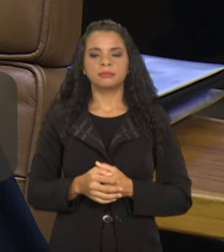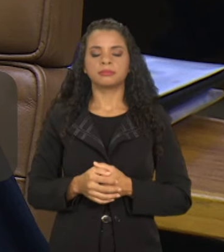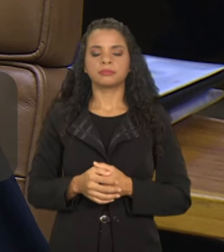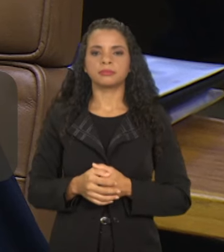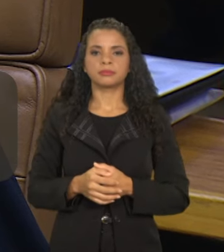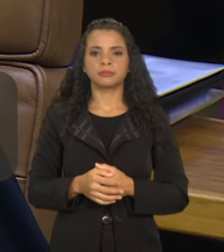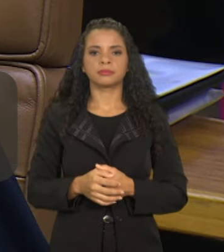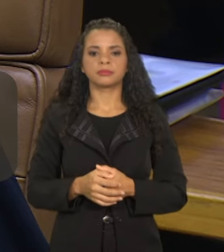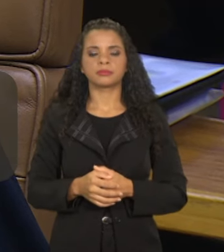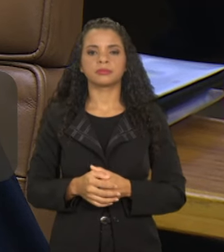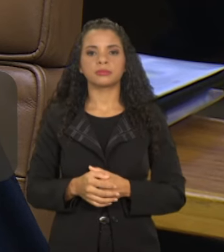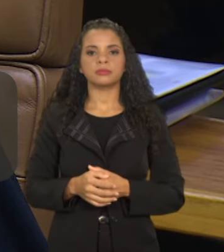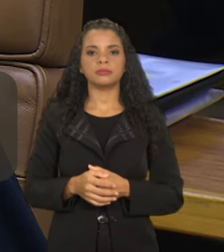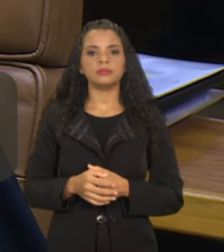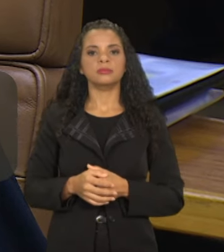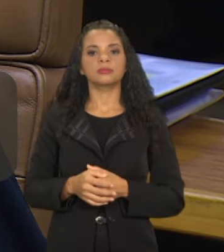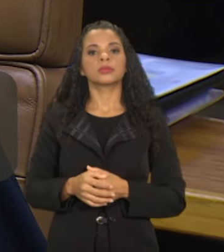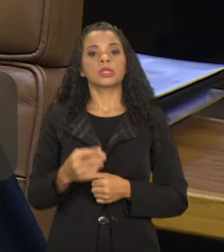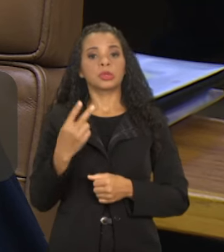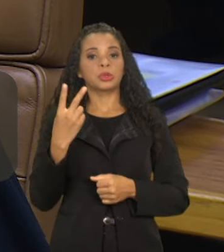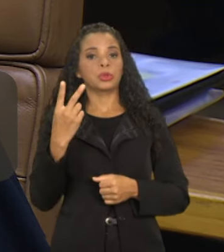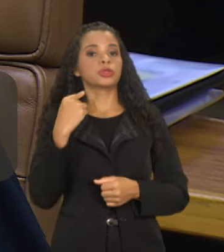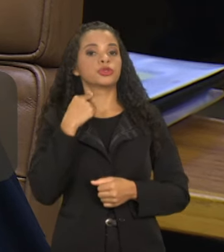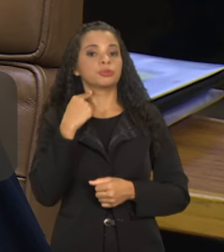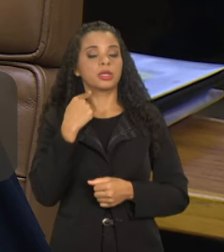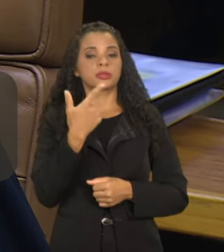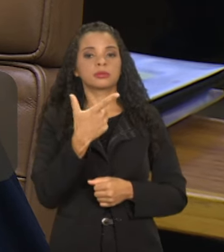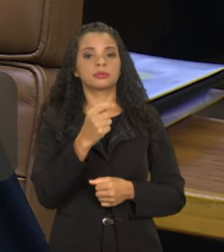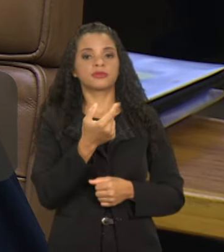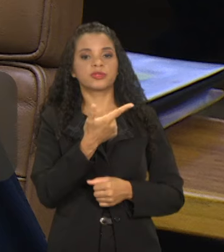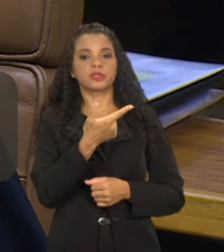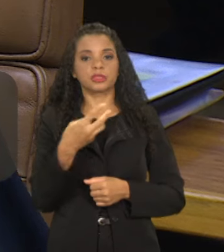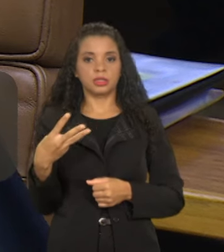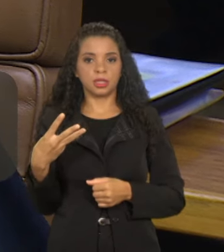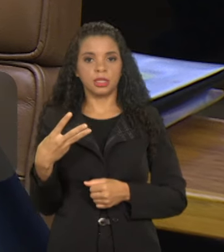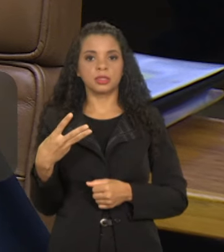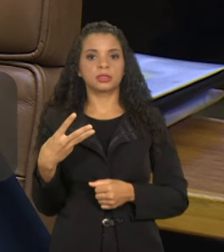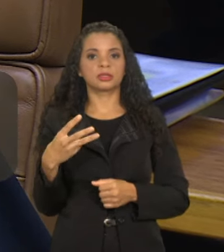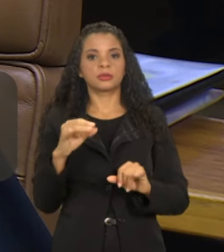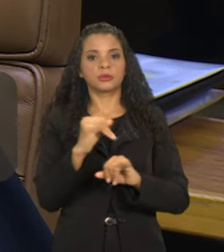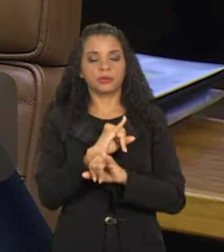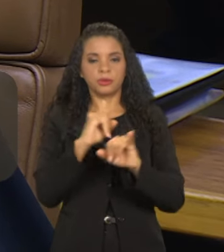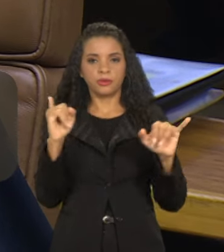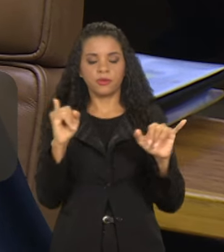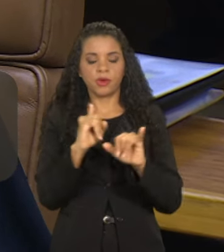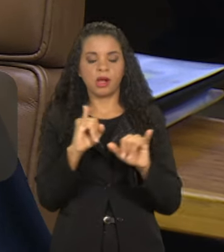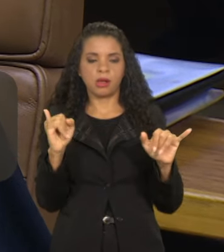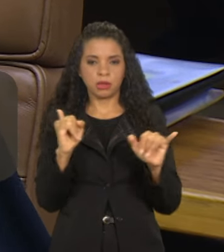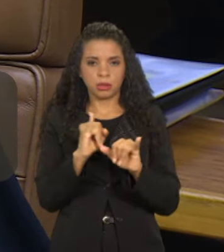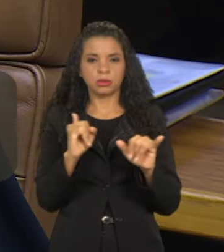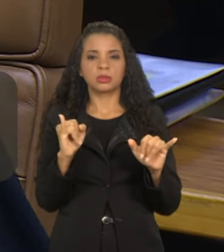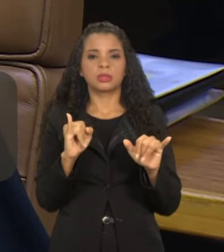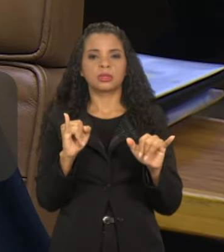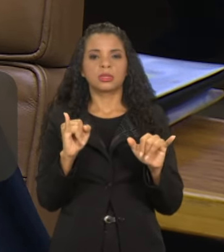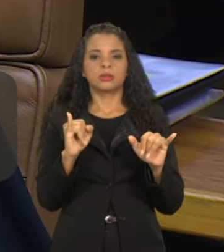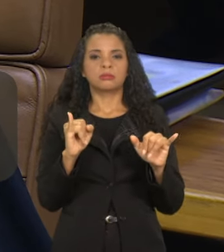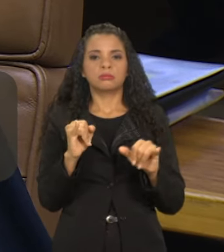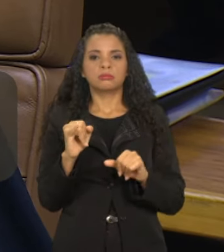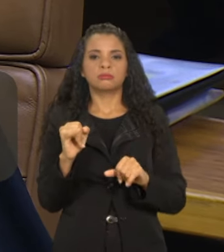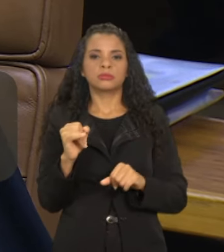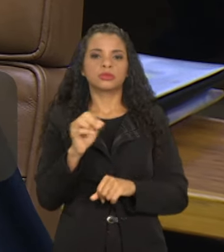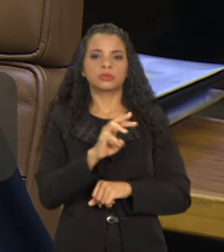Ainda em 2 de maio de 2023, conforme notícia do site do jornal Forbes, os Estados Unidos abandonaram as restrições de